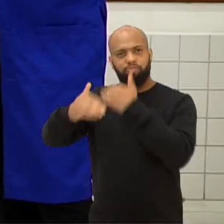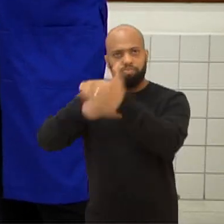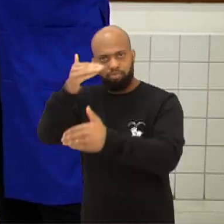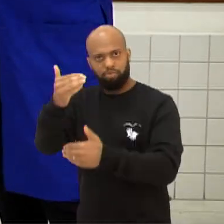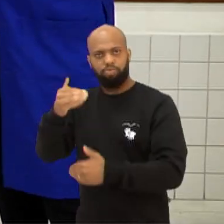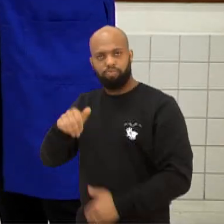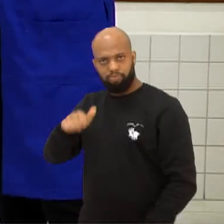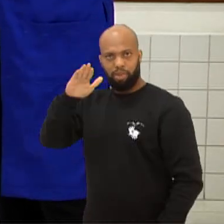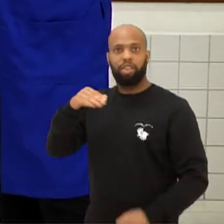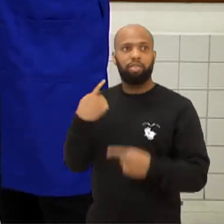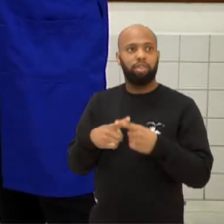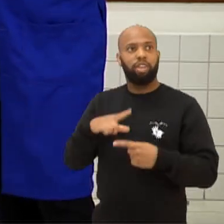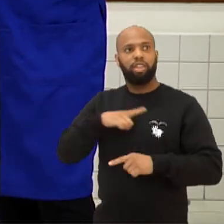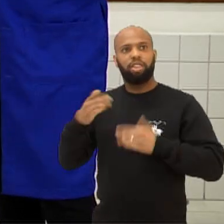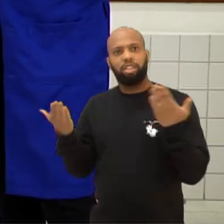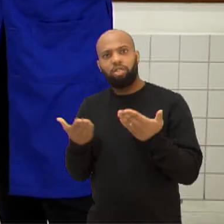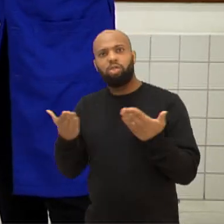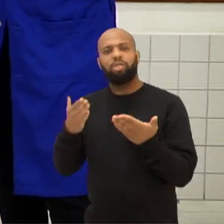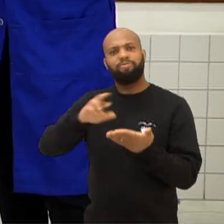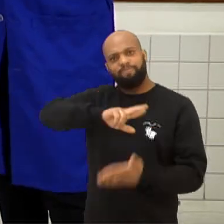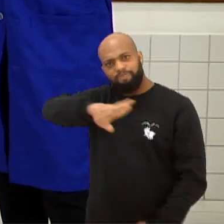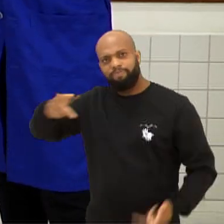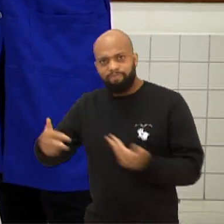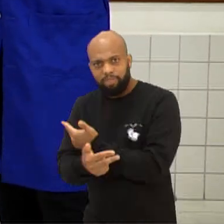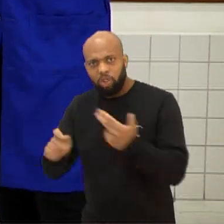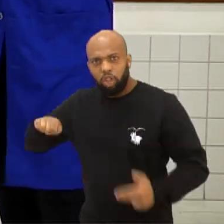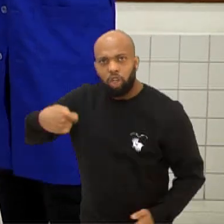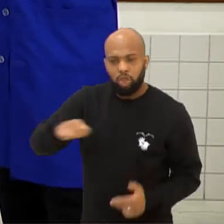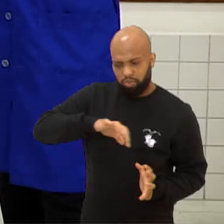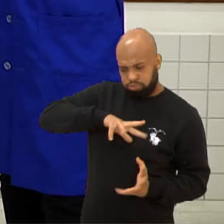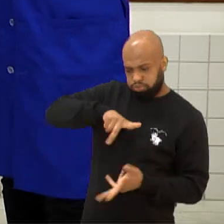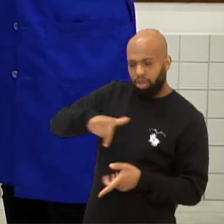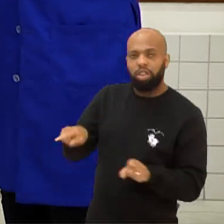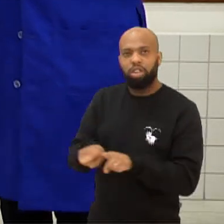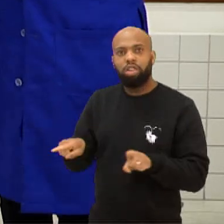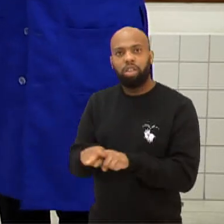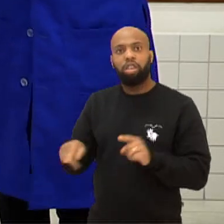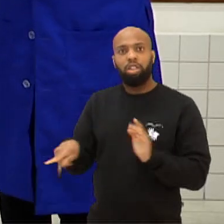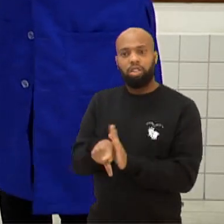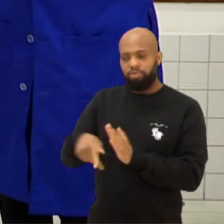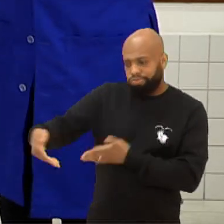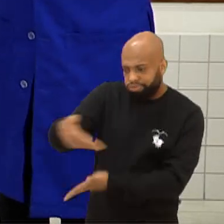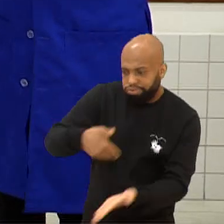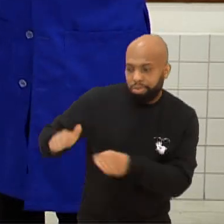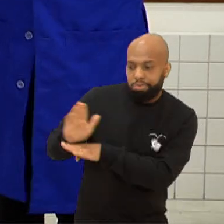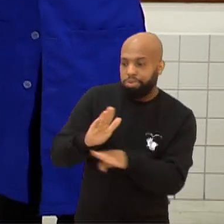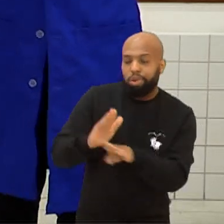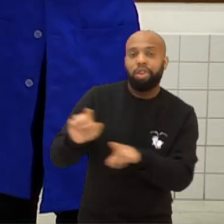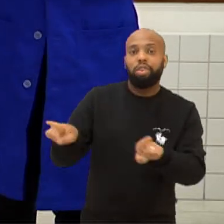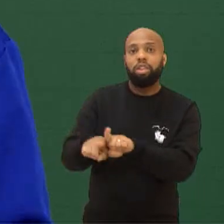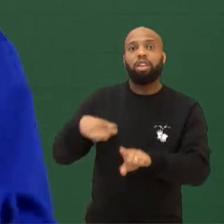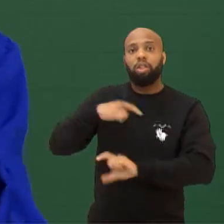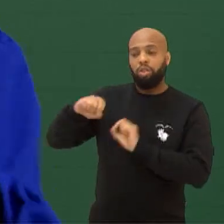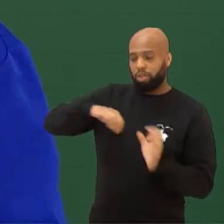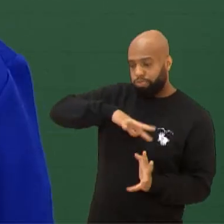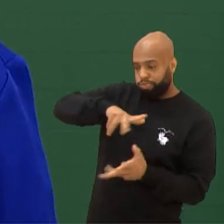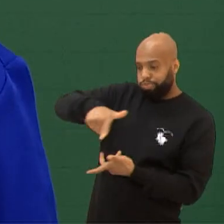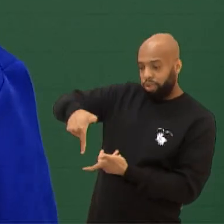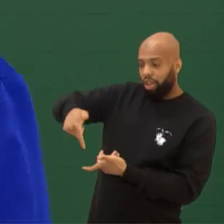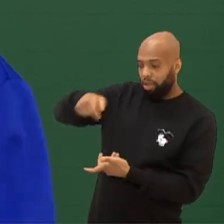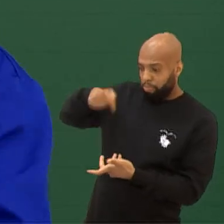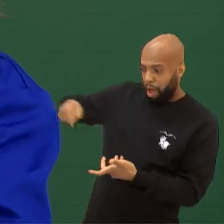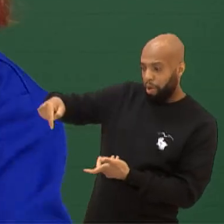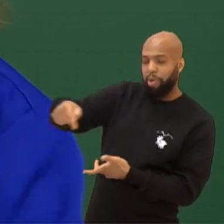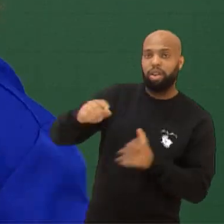melhorar mais, porque existem vários aspectos em termos mundiais de colaboração, além daquele mercado global ligado a